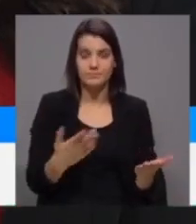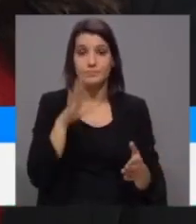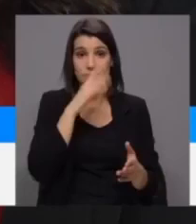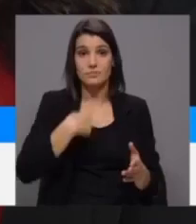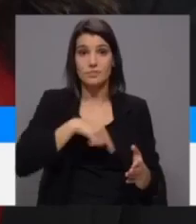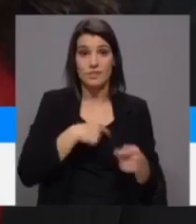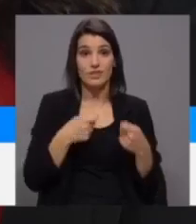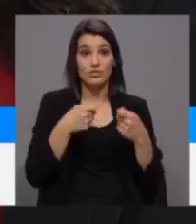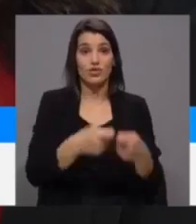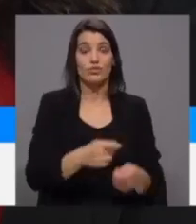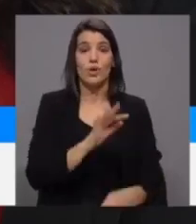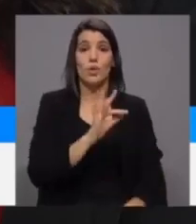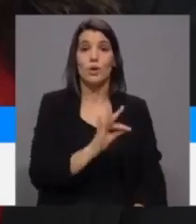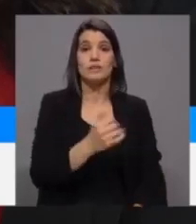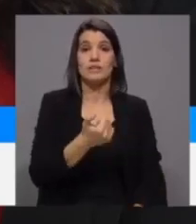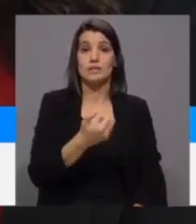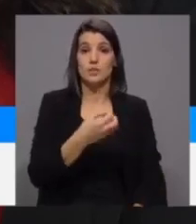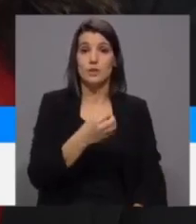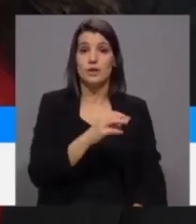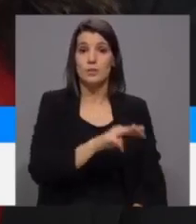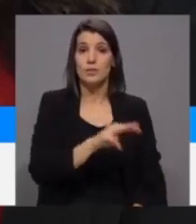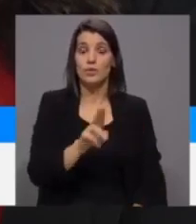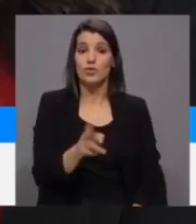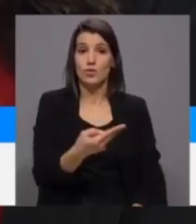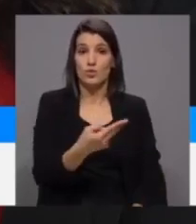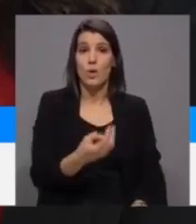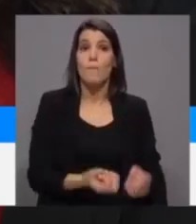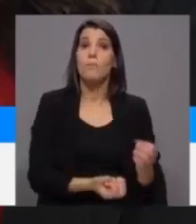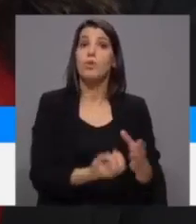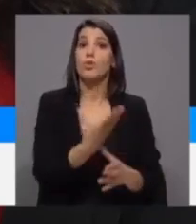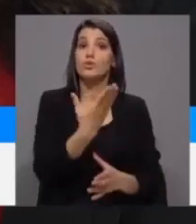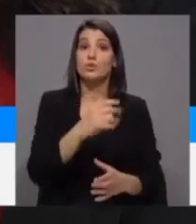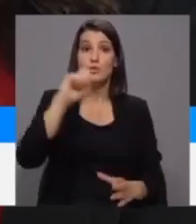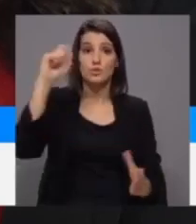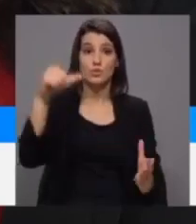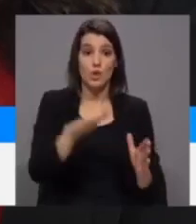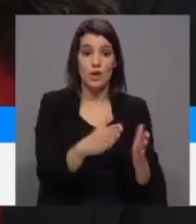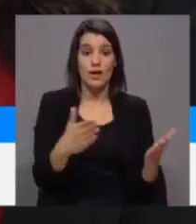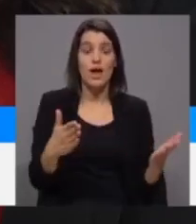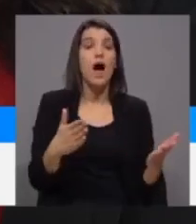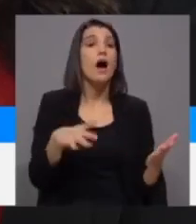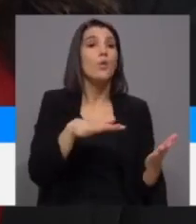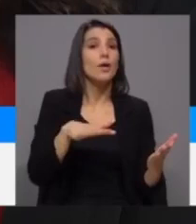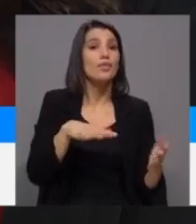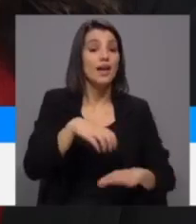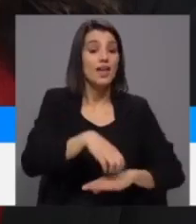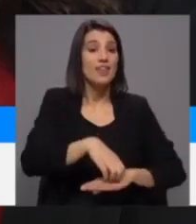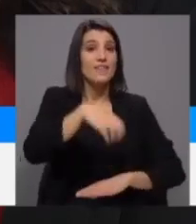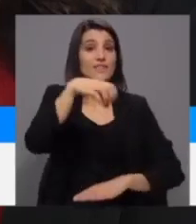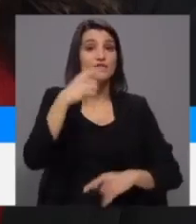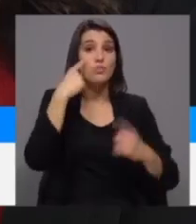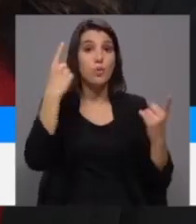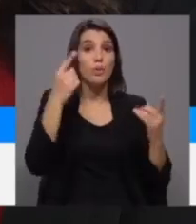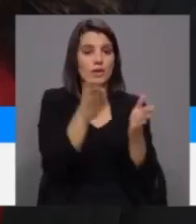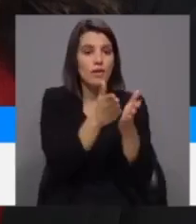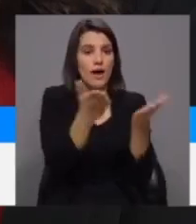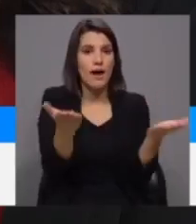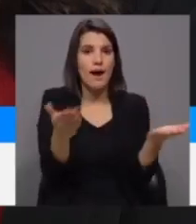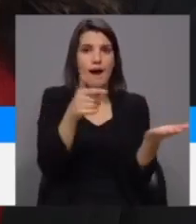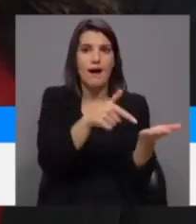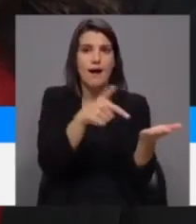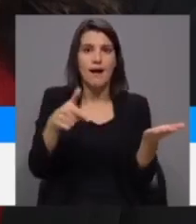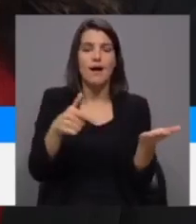investirmos 450 milhões de euros em produção fotovoltaica nos edifícios públicos, conseguimos ter